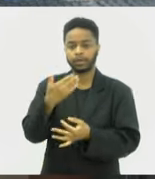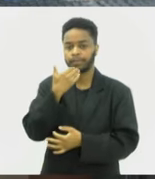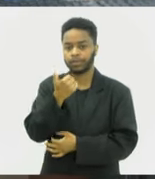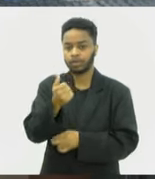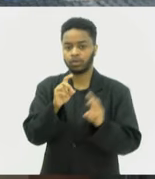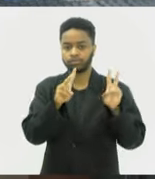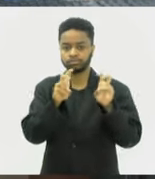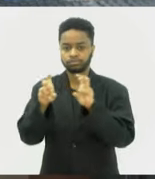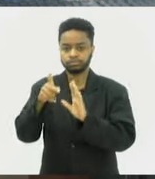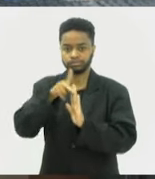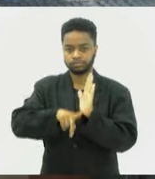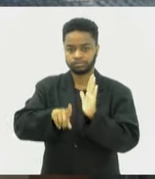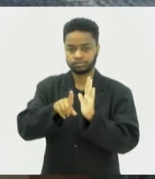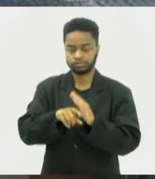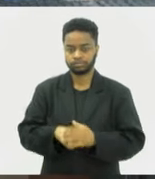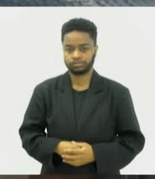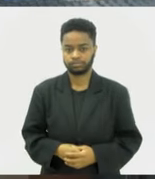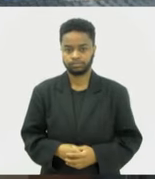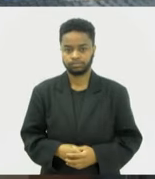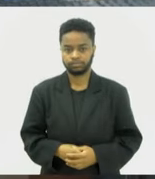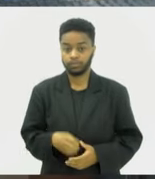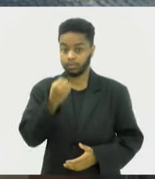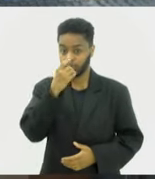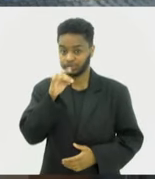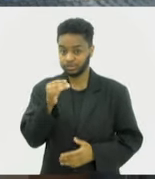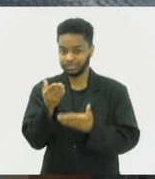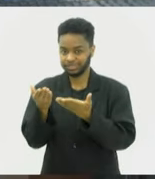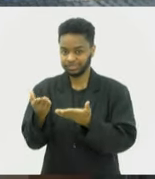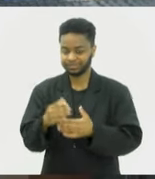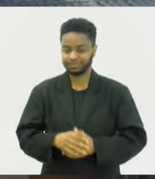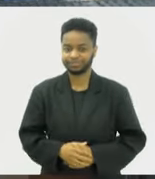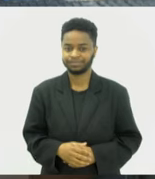esse projeto. Muito bom dia, PV.